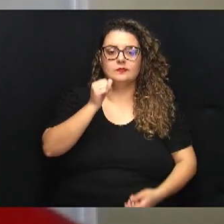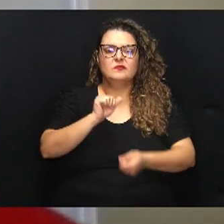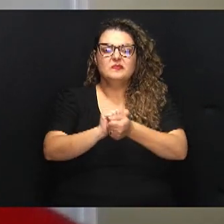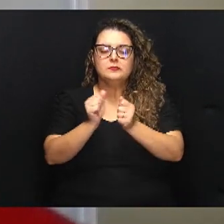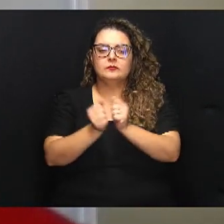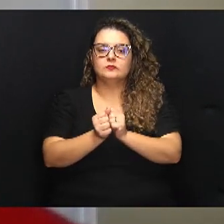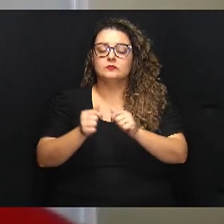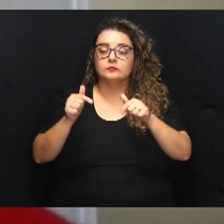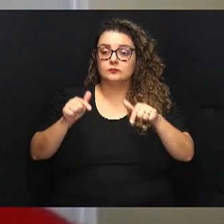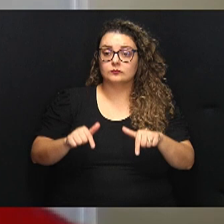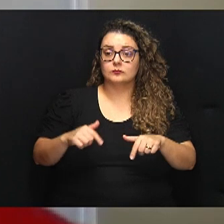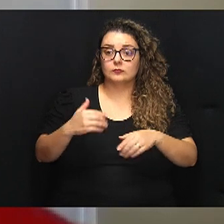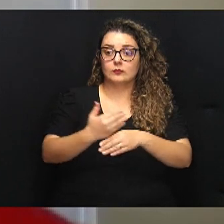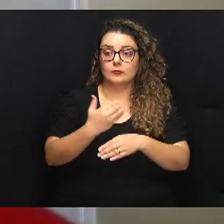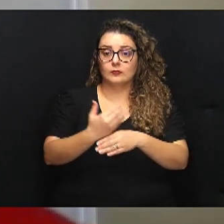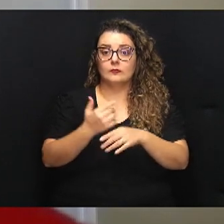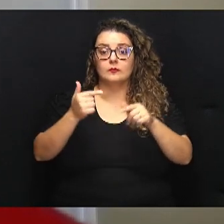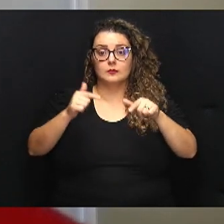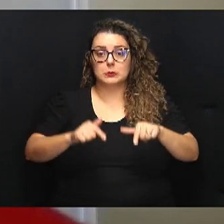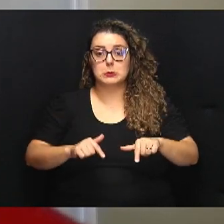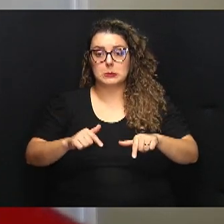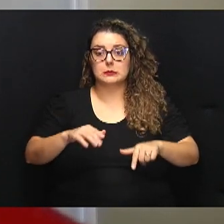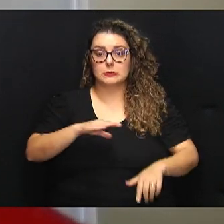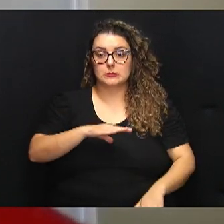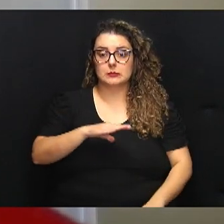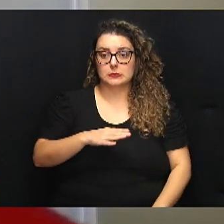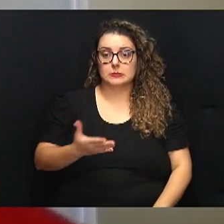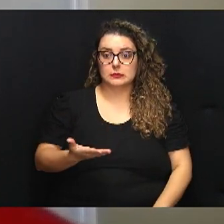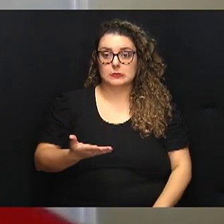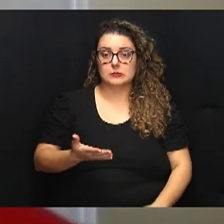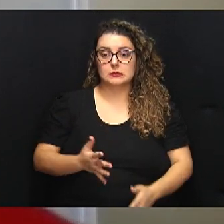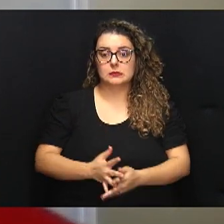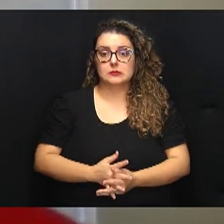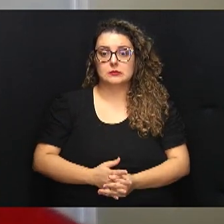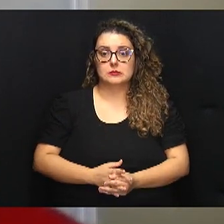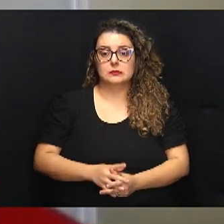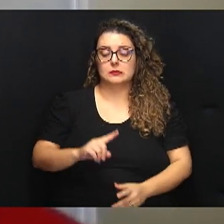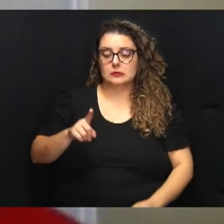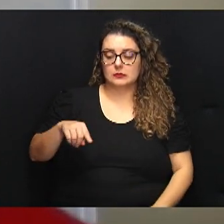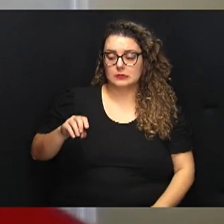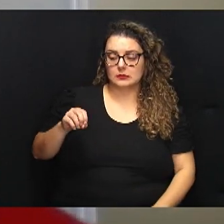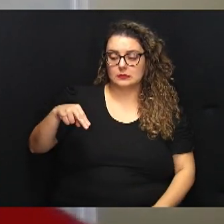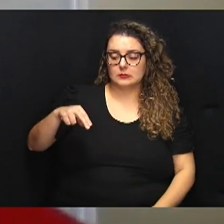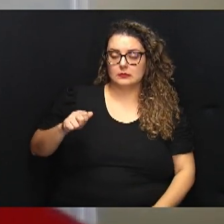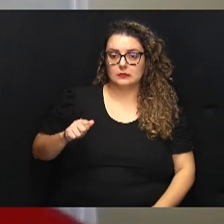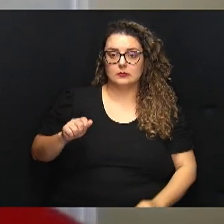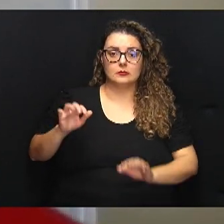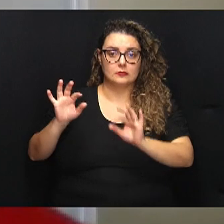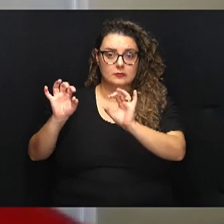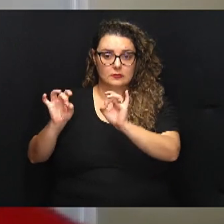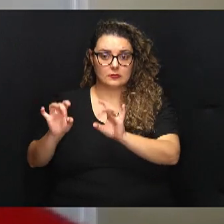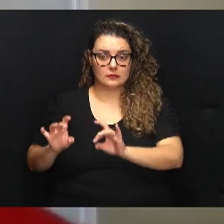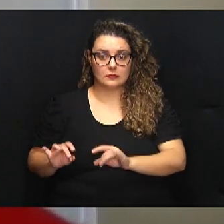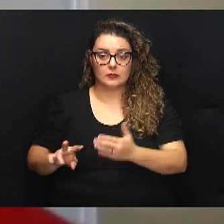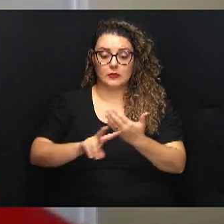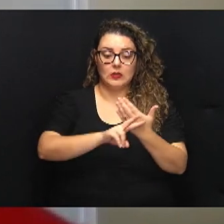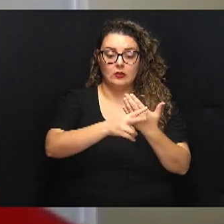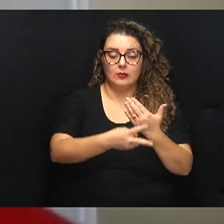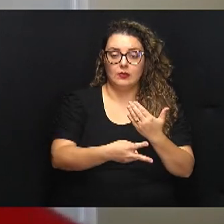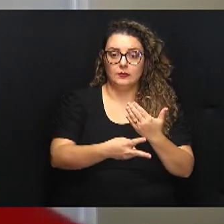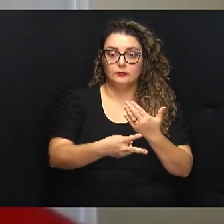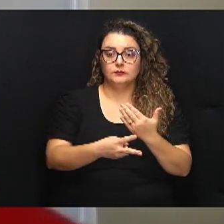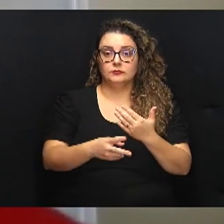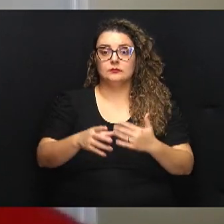localização daquele empreendimento naquele local, naquela zona específica, e os impactos previstos